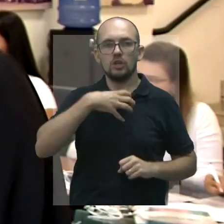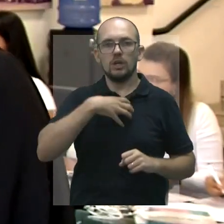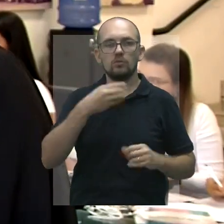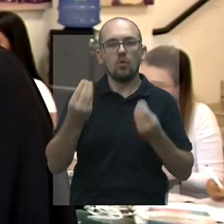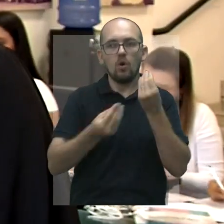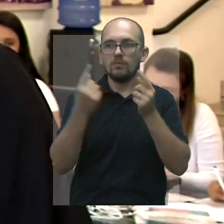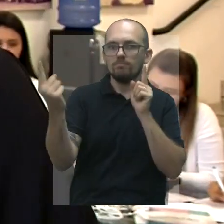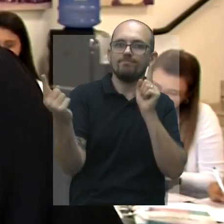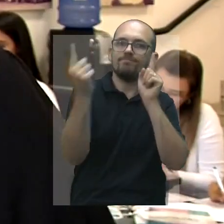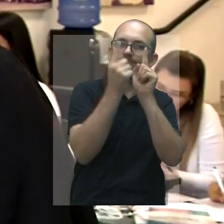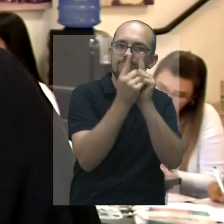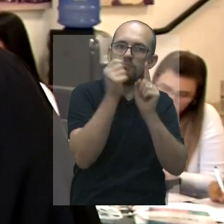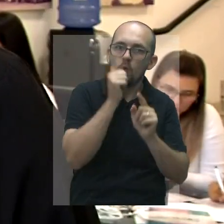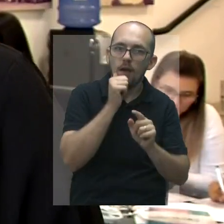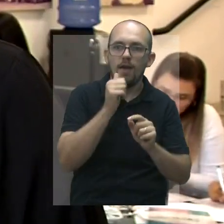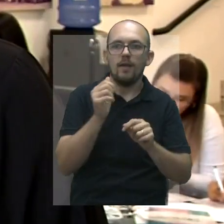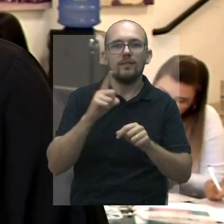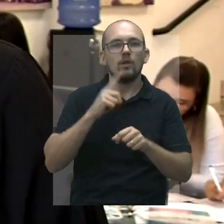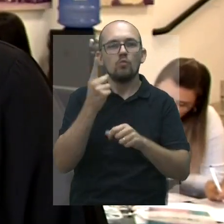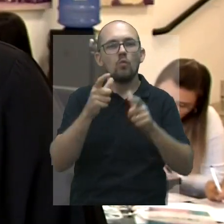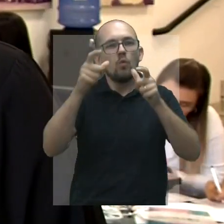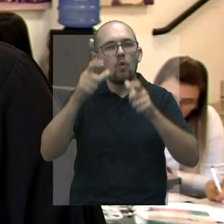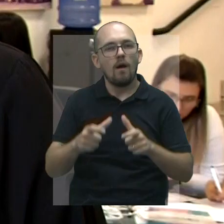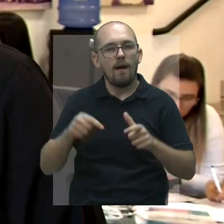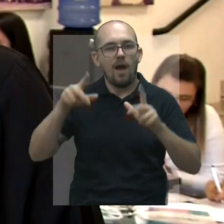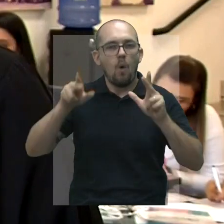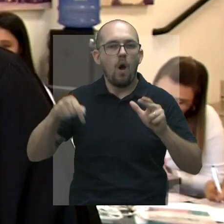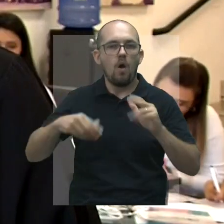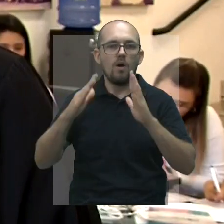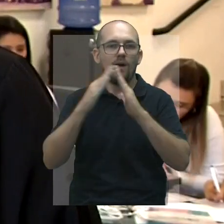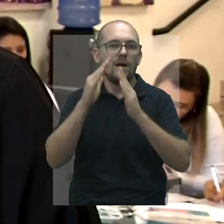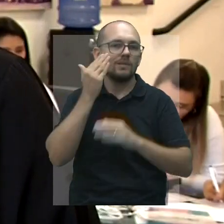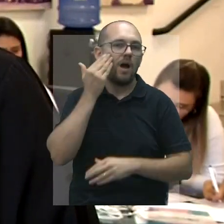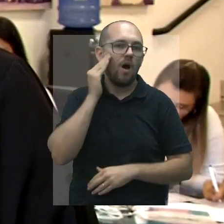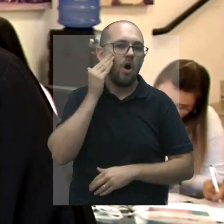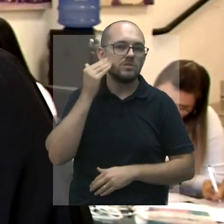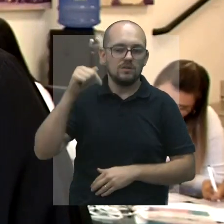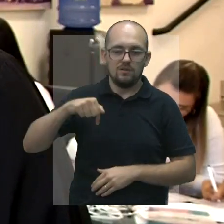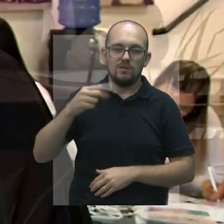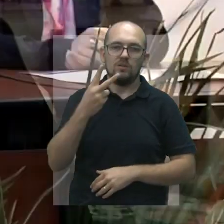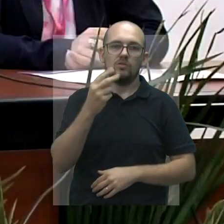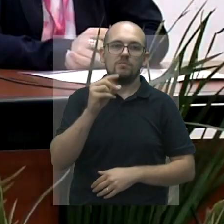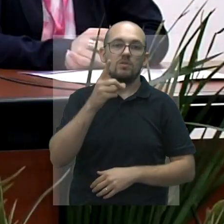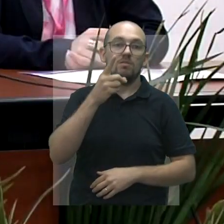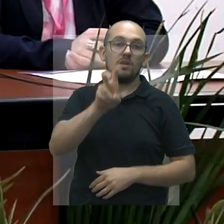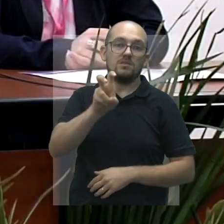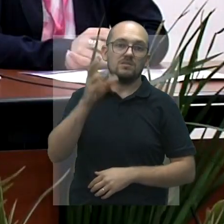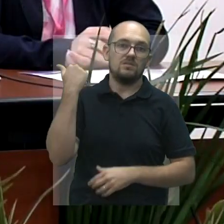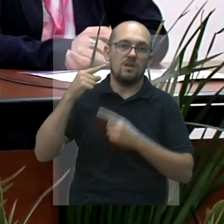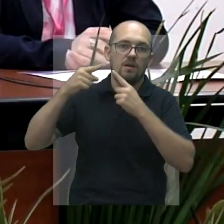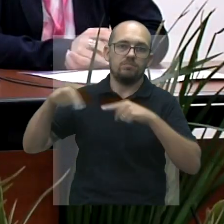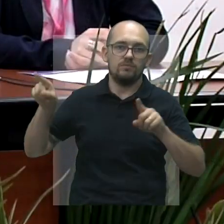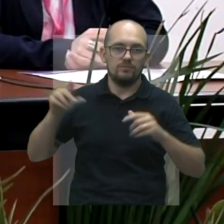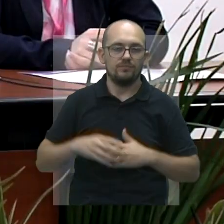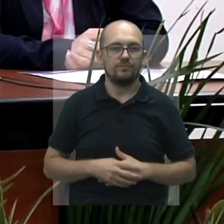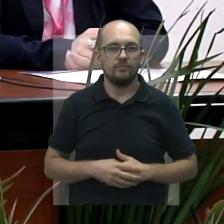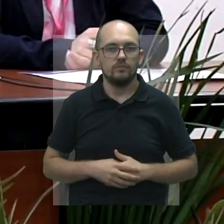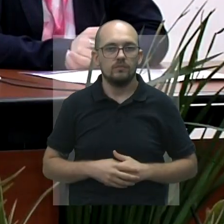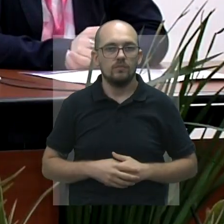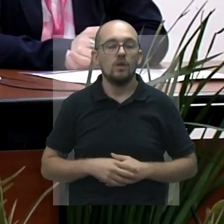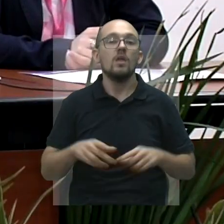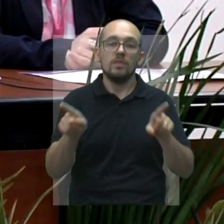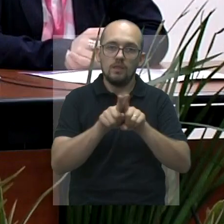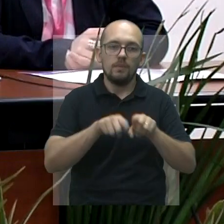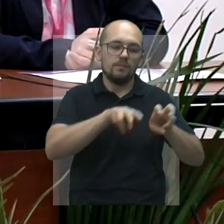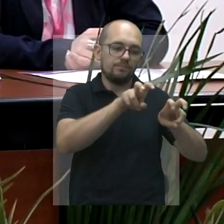mulher, de ter um centro de referência como Jaú tem desde 2015, que é a Casa Rosa. Uma equipe técnica da Casa